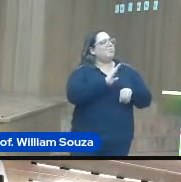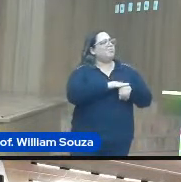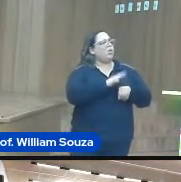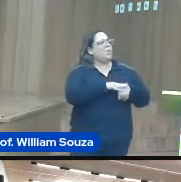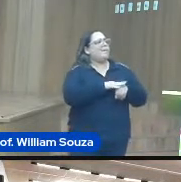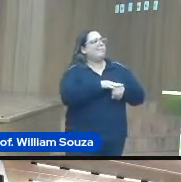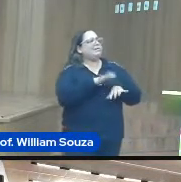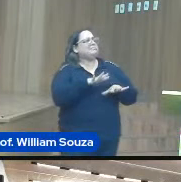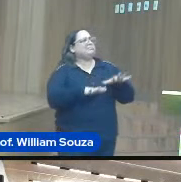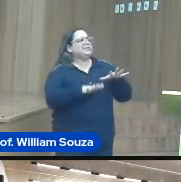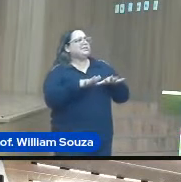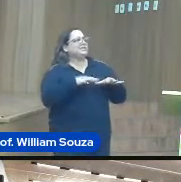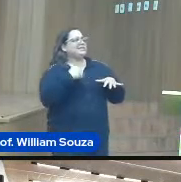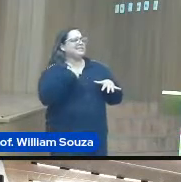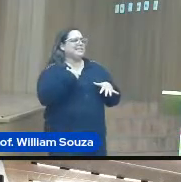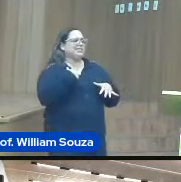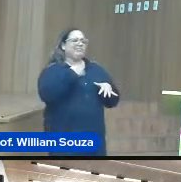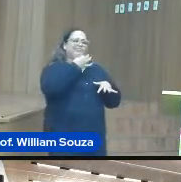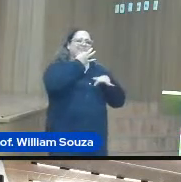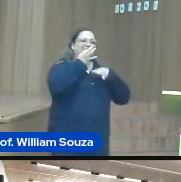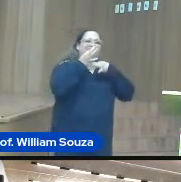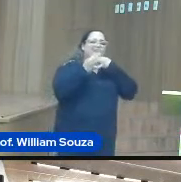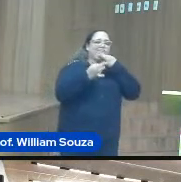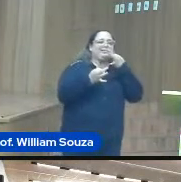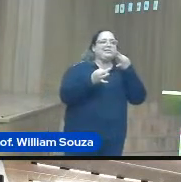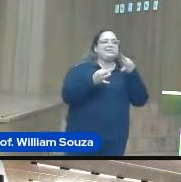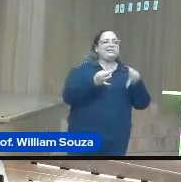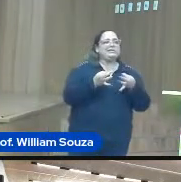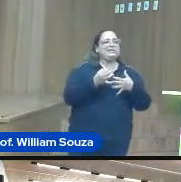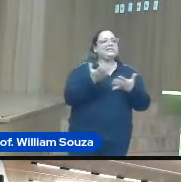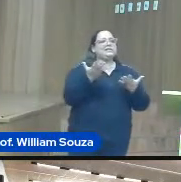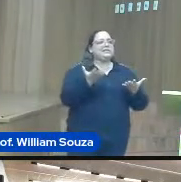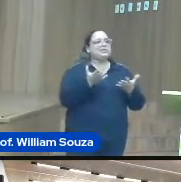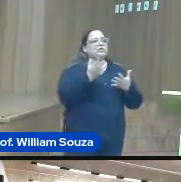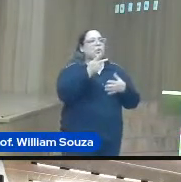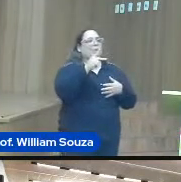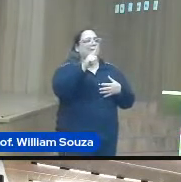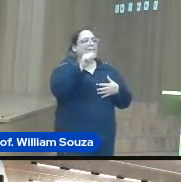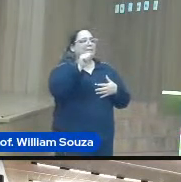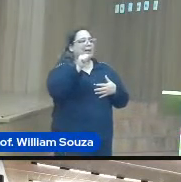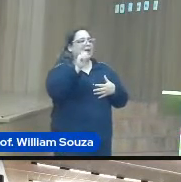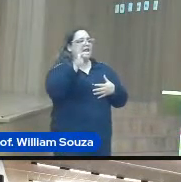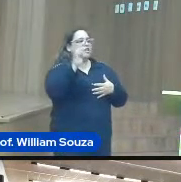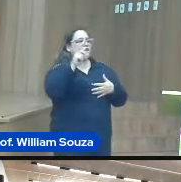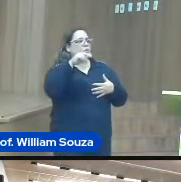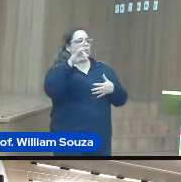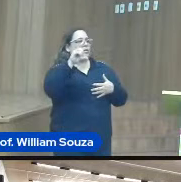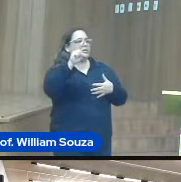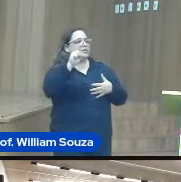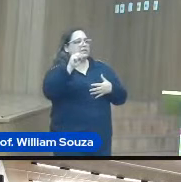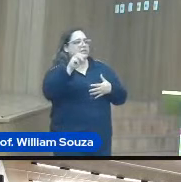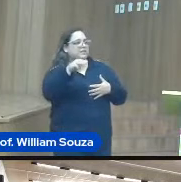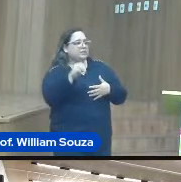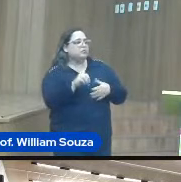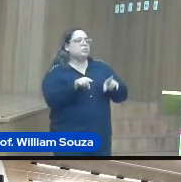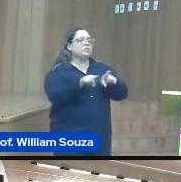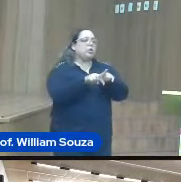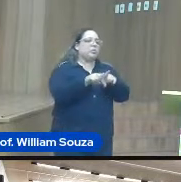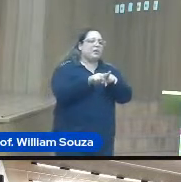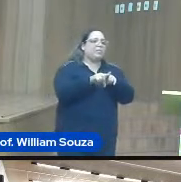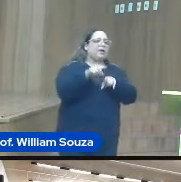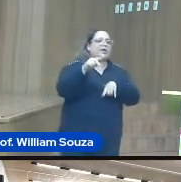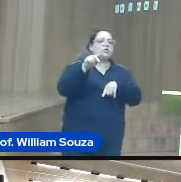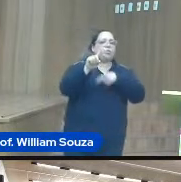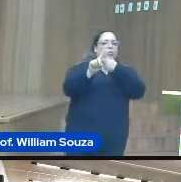bastante. Eu sou um crítico muito grande, tanto do platonismo como do positivismo. Mas as coisas ainda ficariam